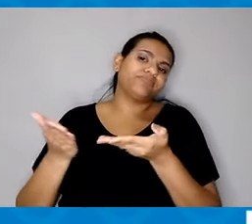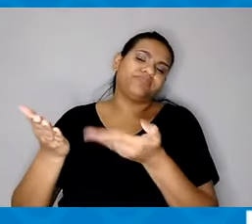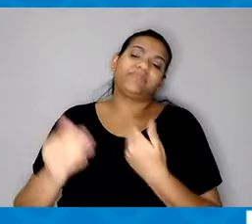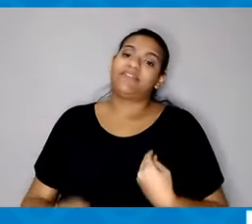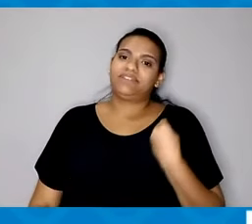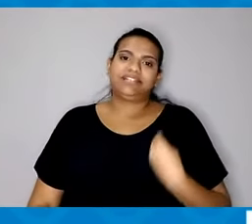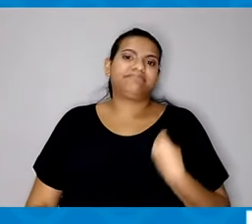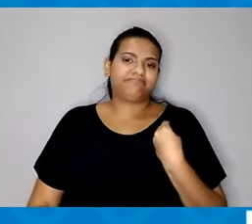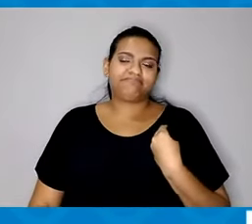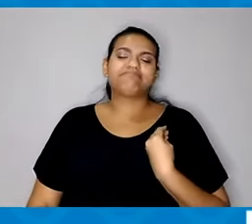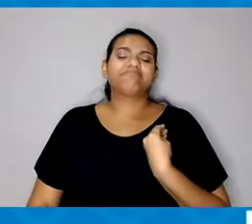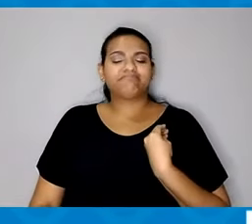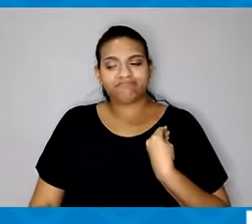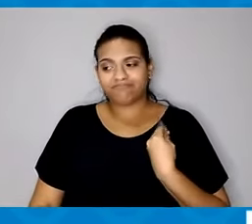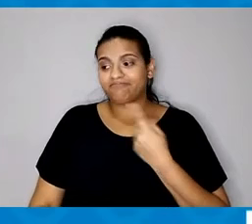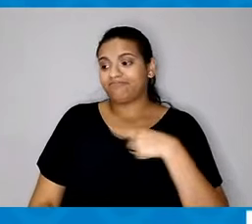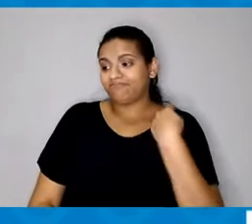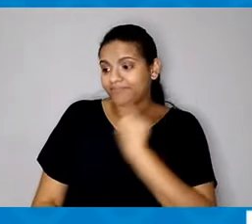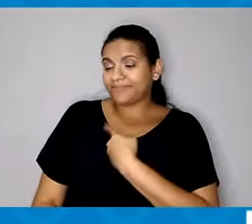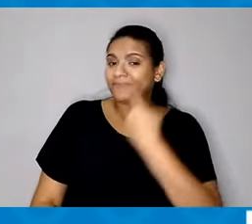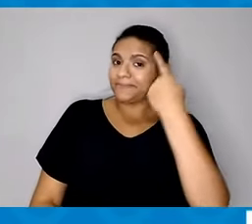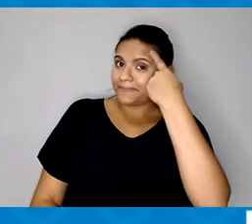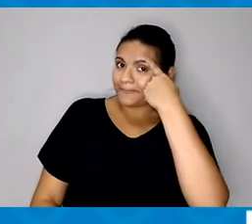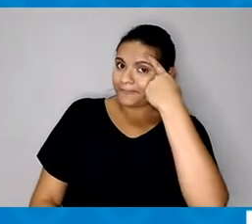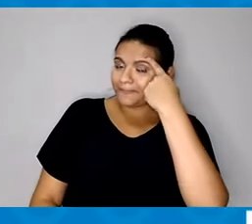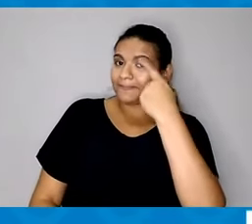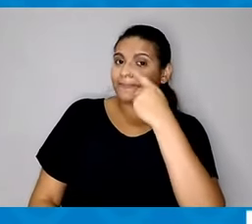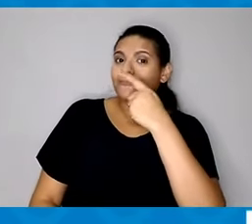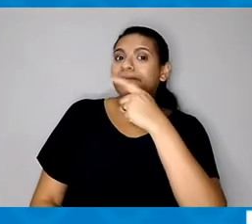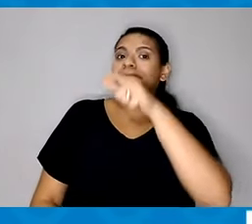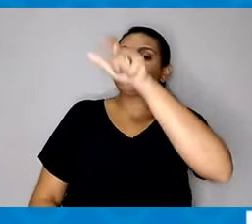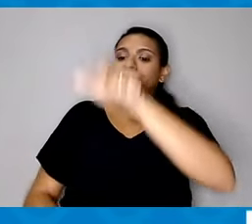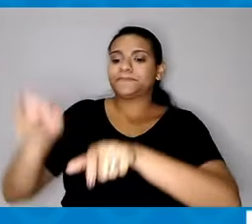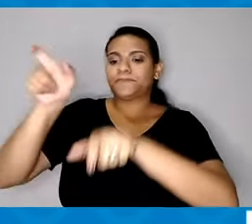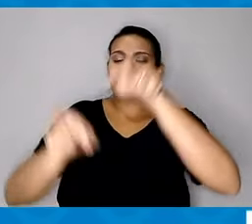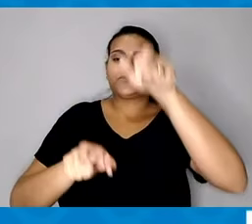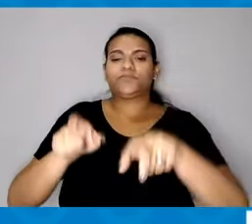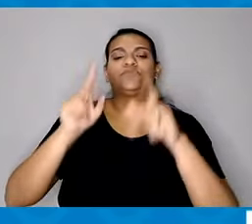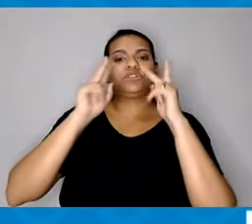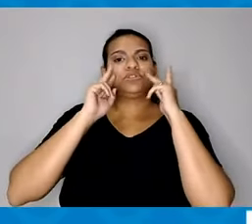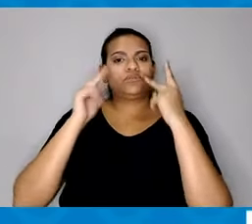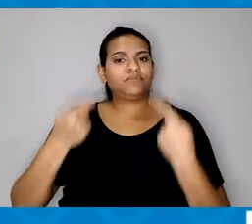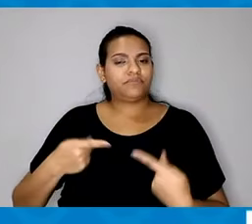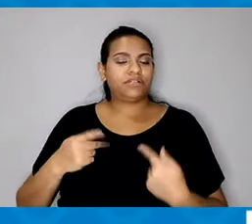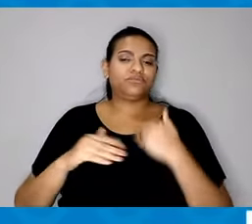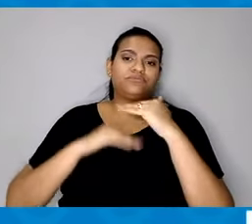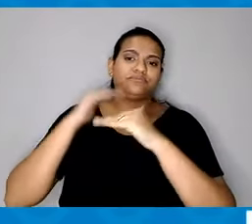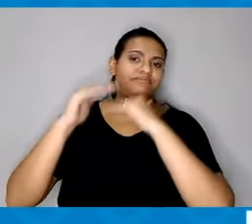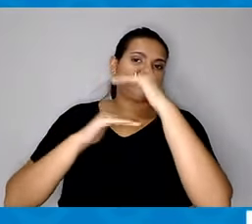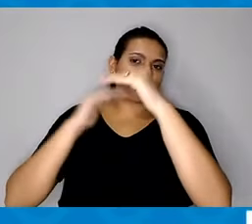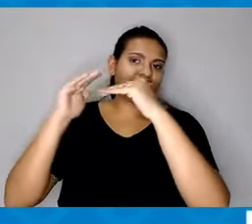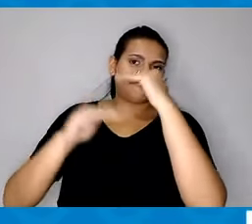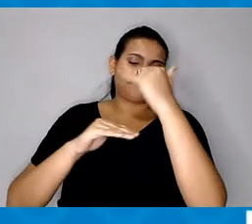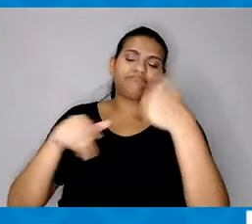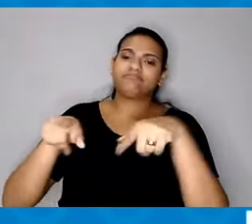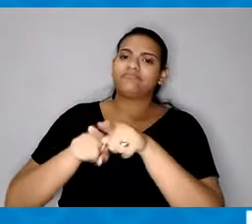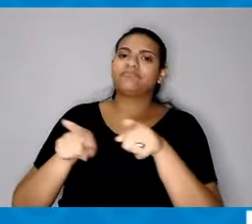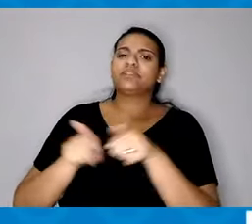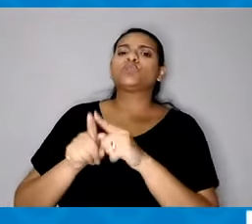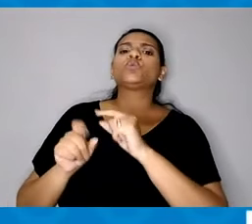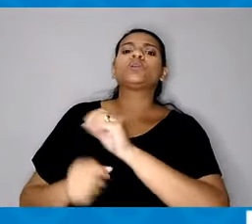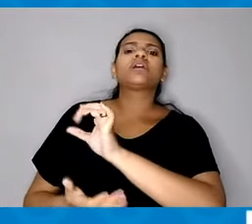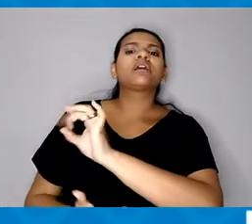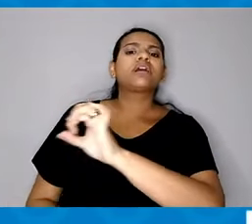ter o olhar do desenvolvimento humano, né, e os potenciais, né, dessa geração, né, que está aí. E eu acho